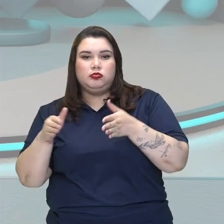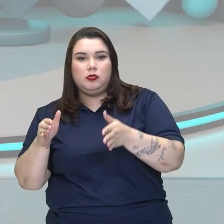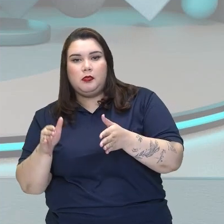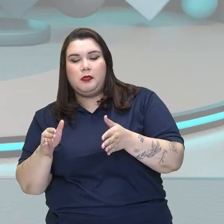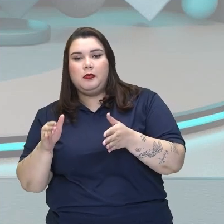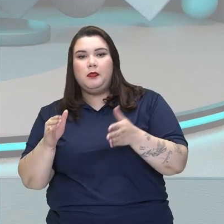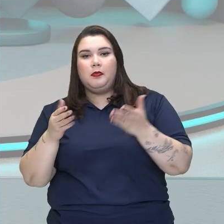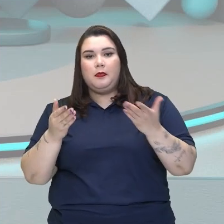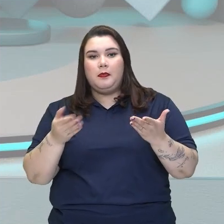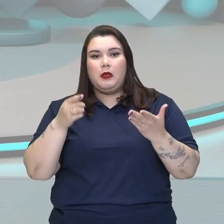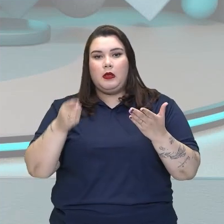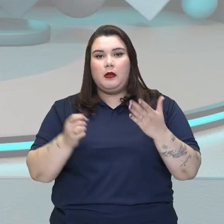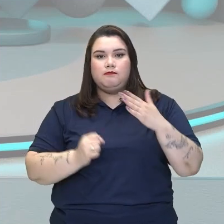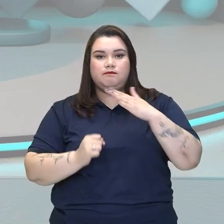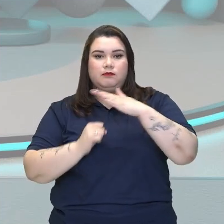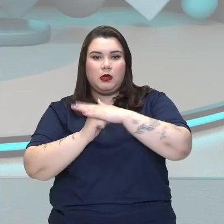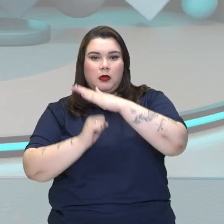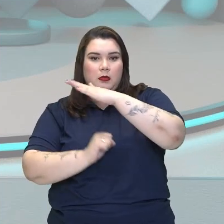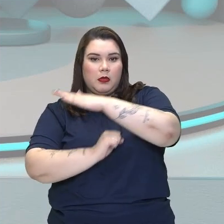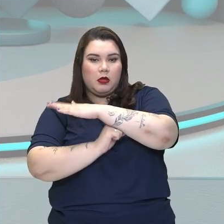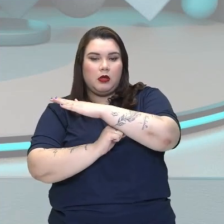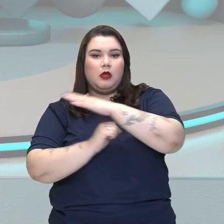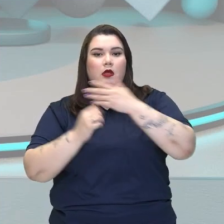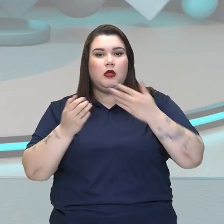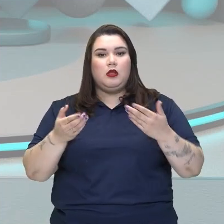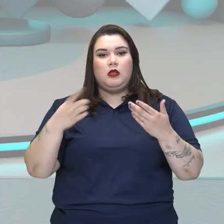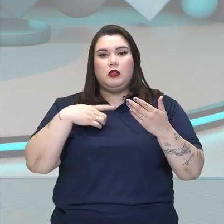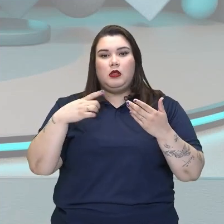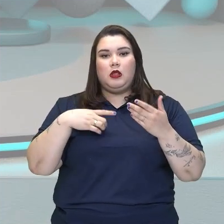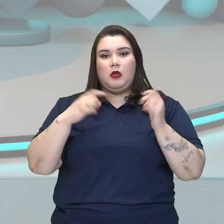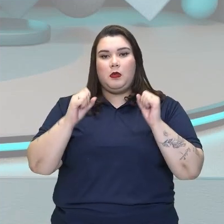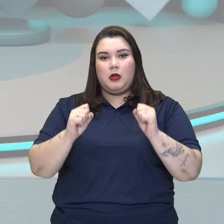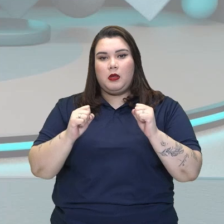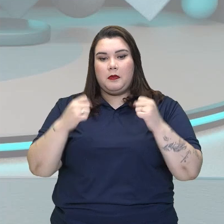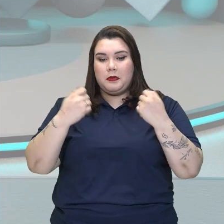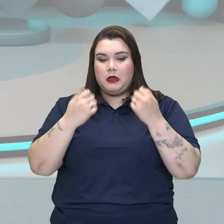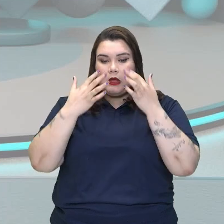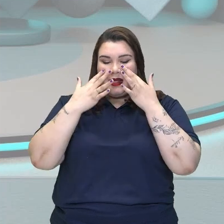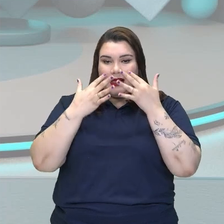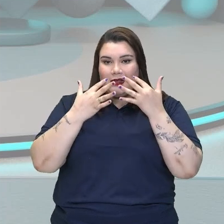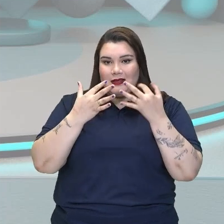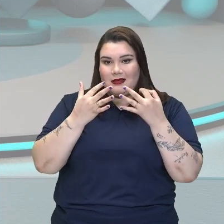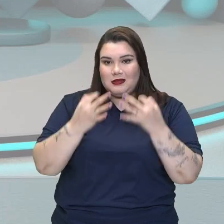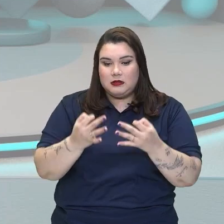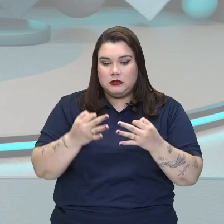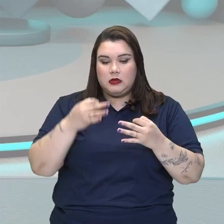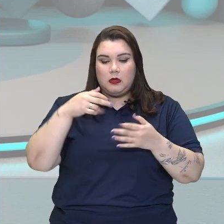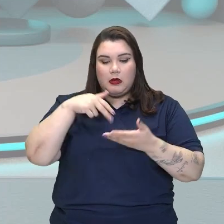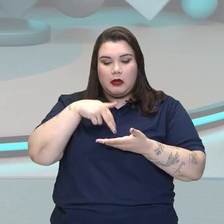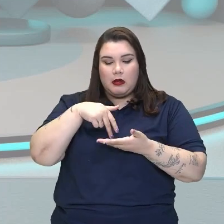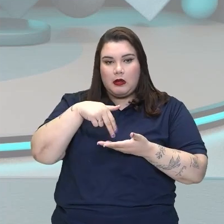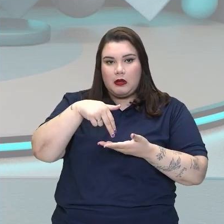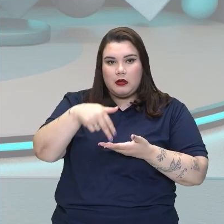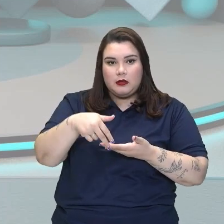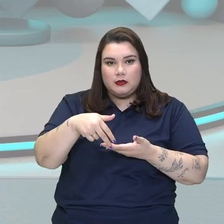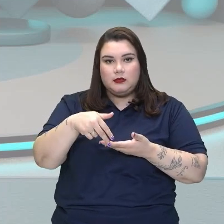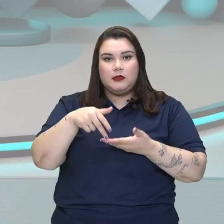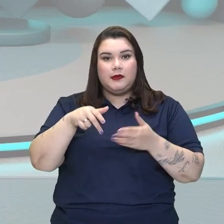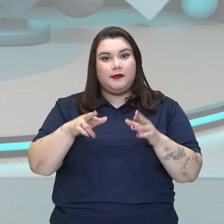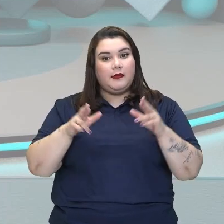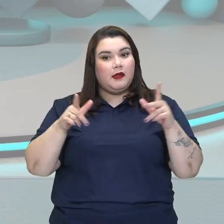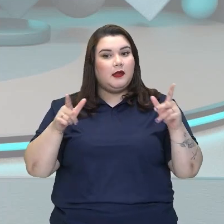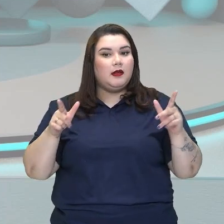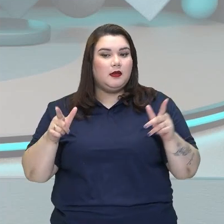onde os suportes para os pés são móveis e por isso exigem a sua concentração. Aí já é algo